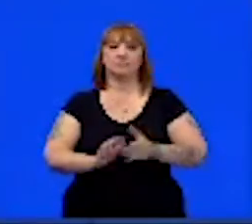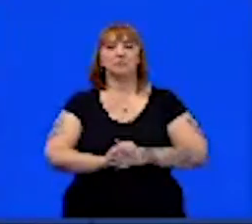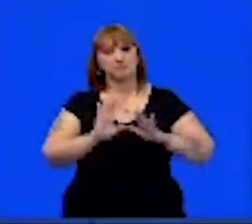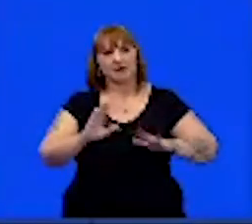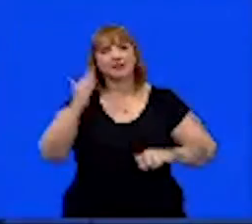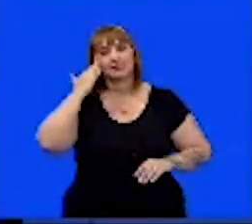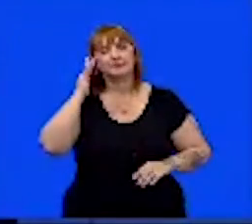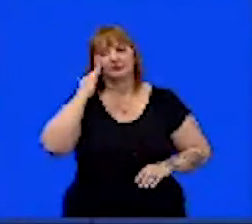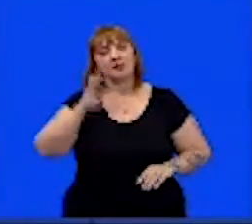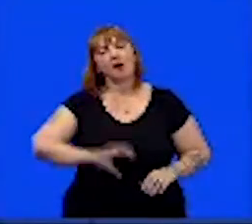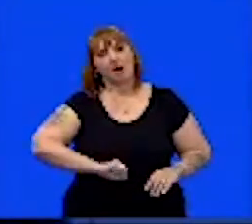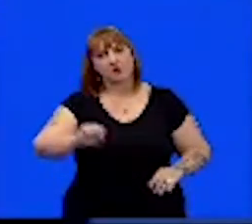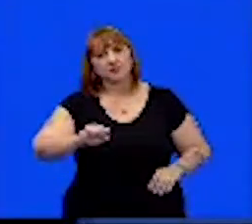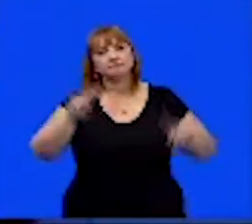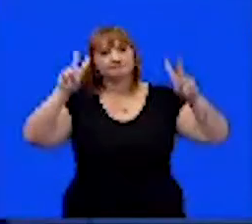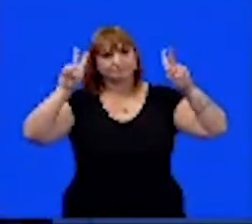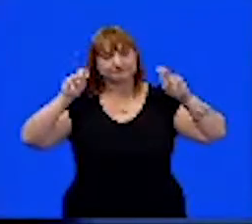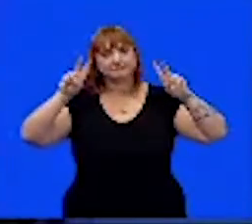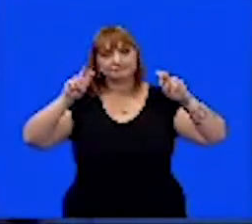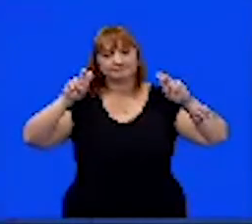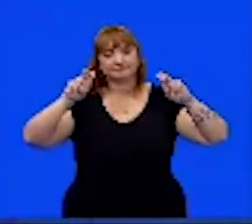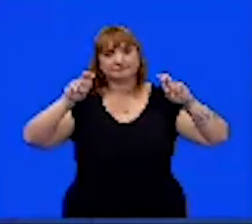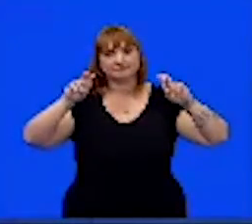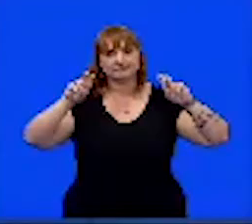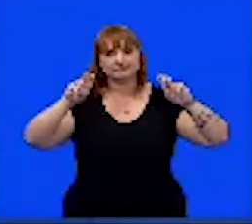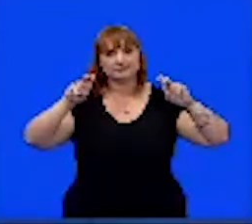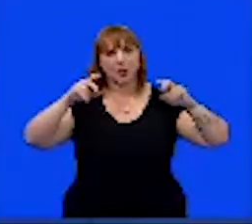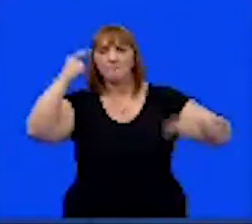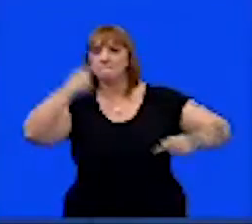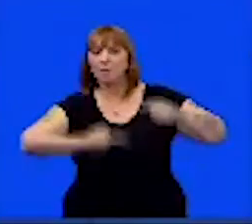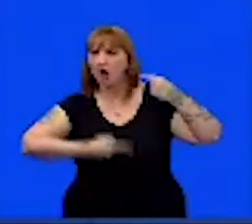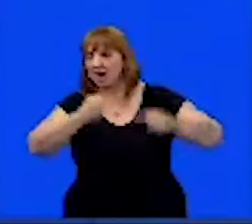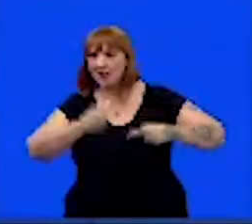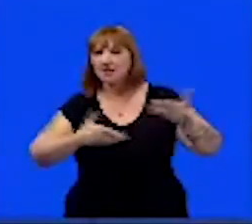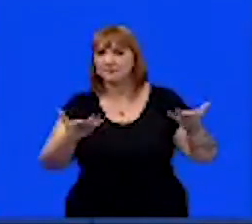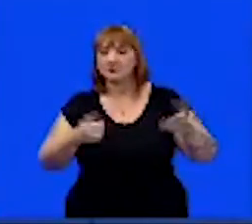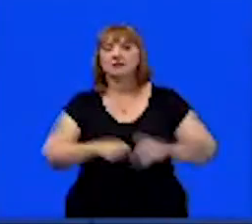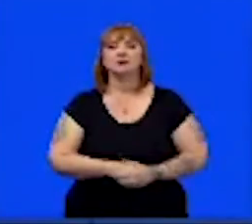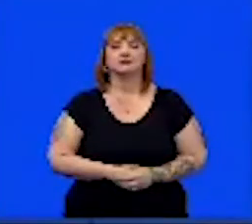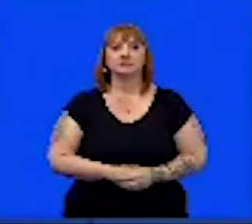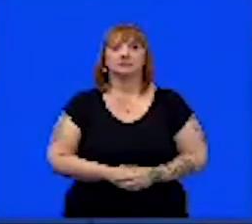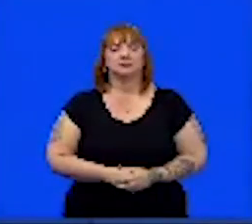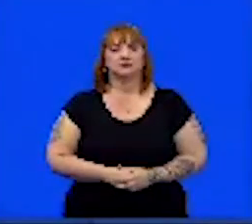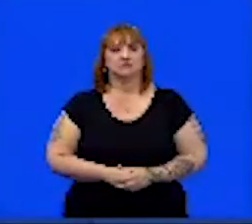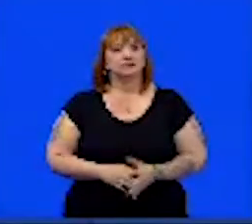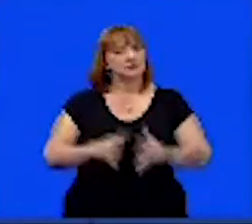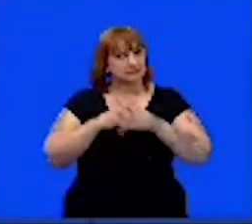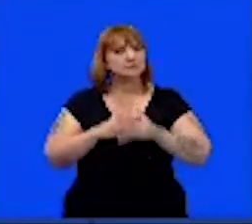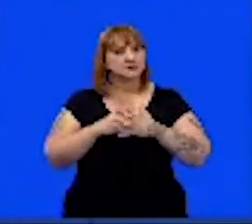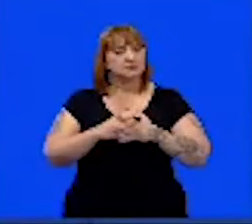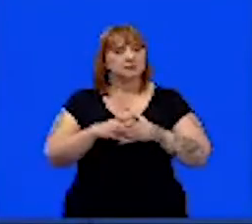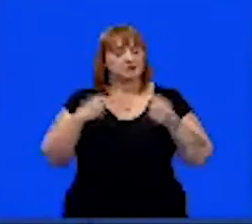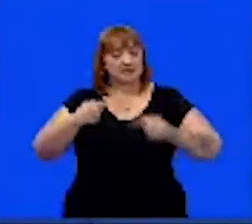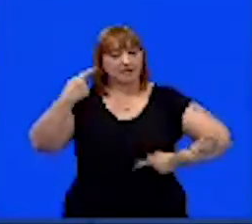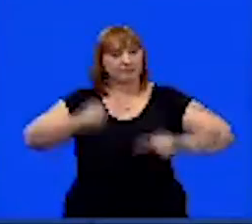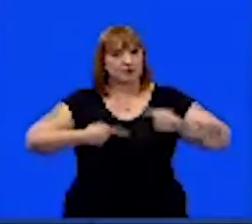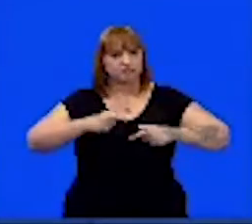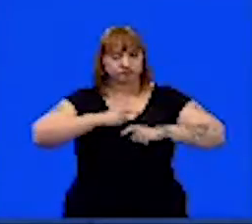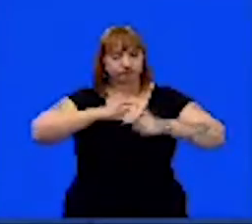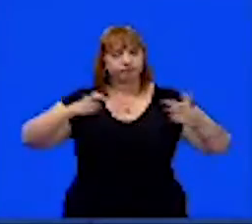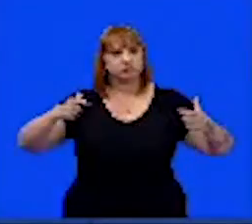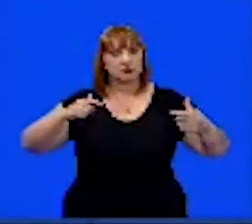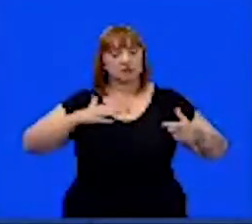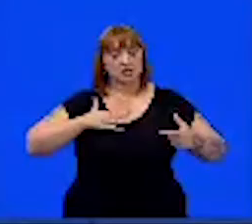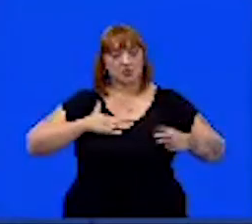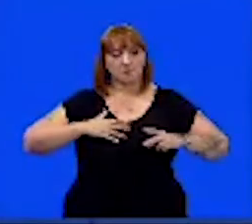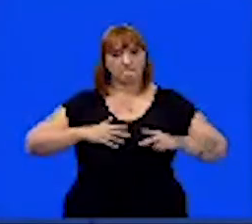Eu entendo que o aborto é um tema absolutamente polêmico, é um tema complexo, que exige um debate muito grande e,